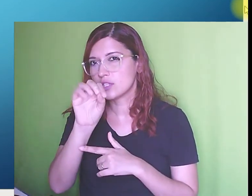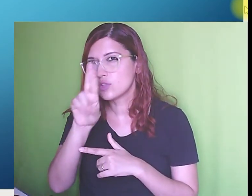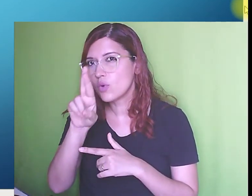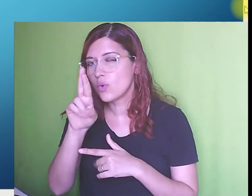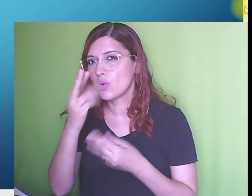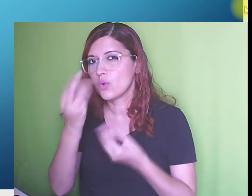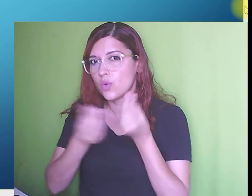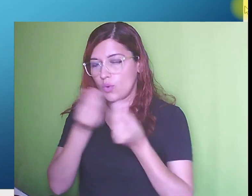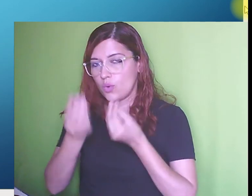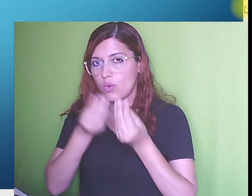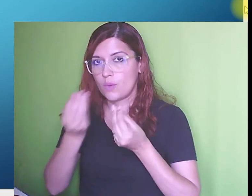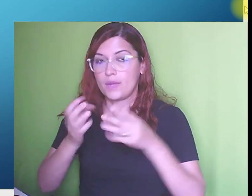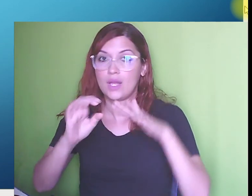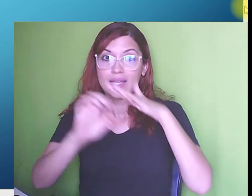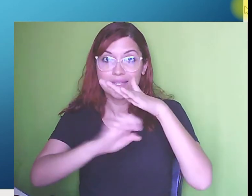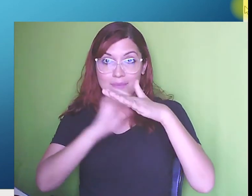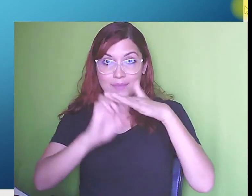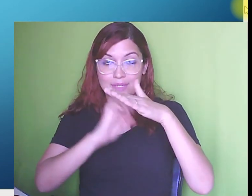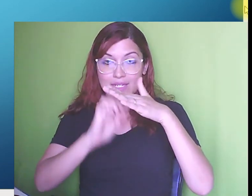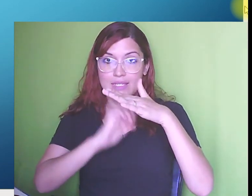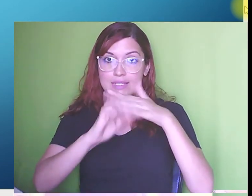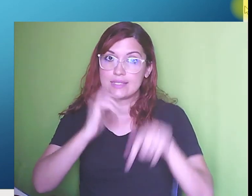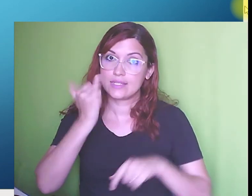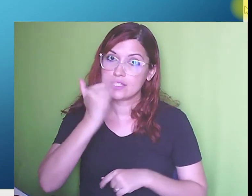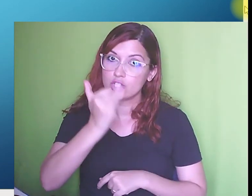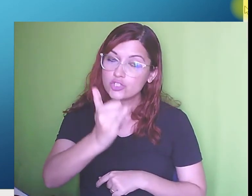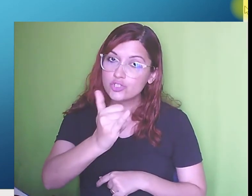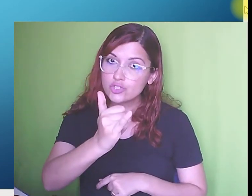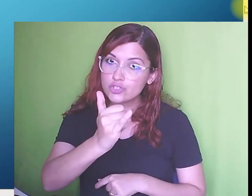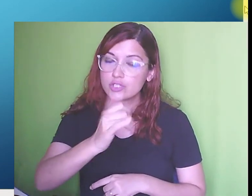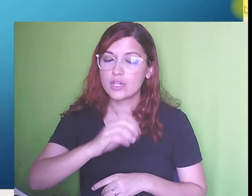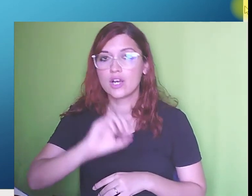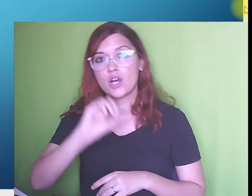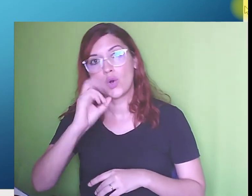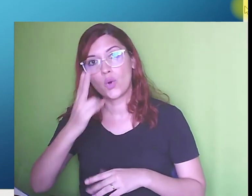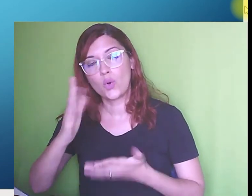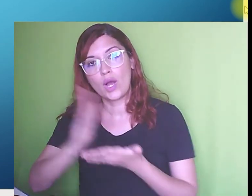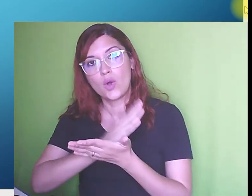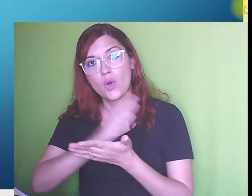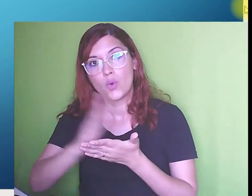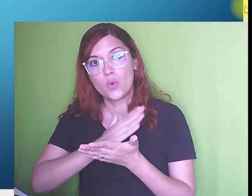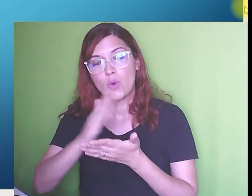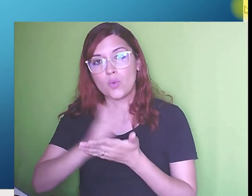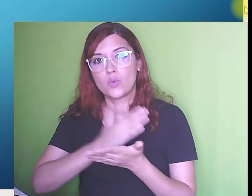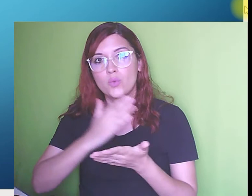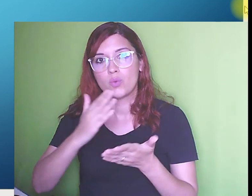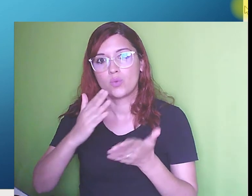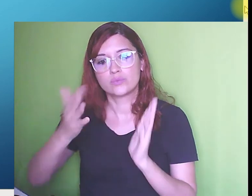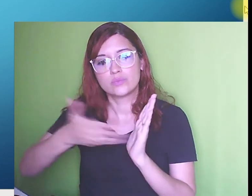eu vou o fator de demanda. E aí,